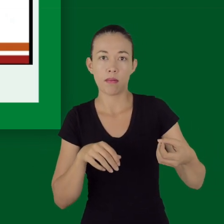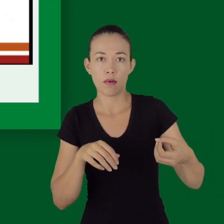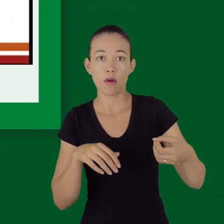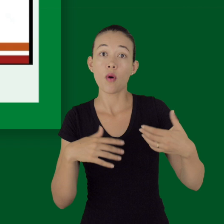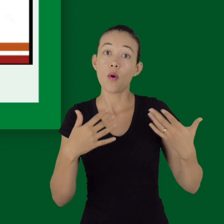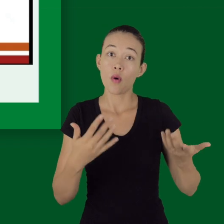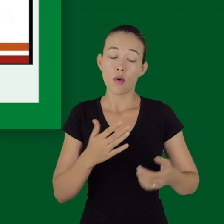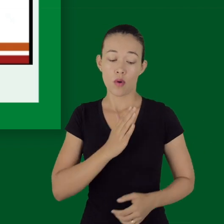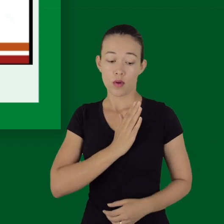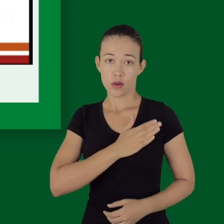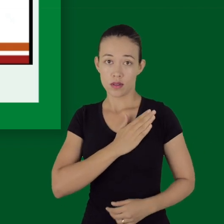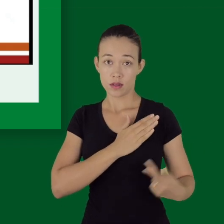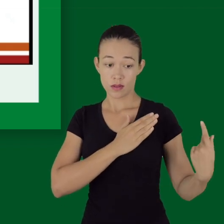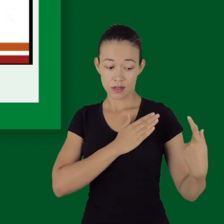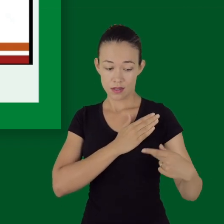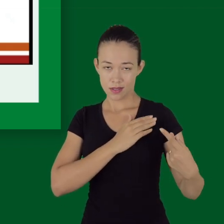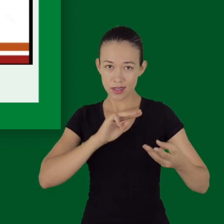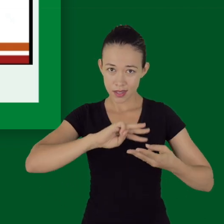onde eu tenho a